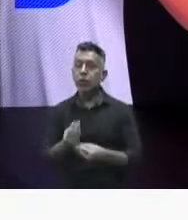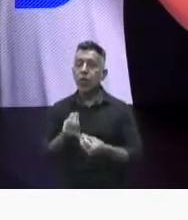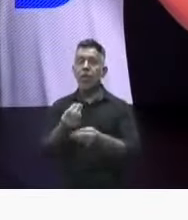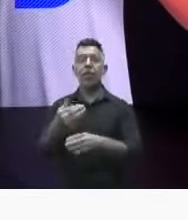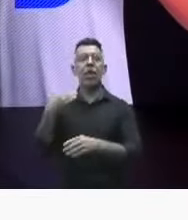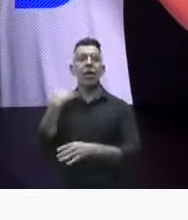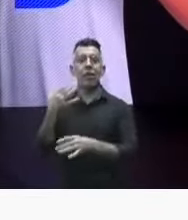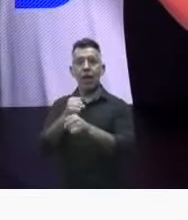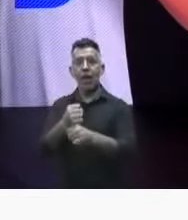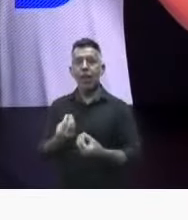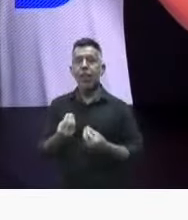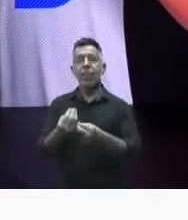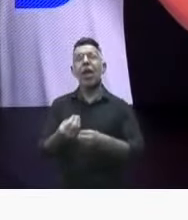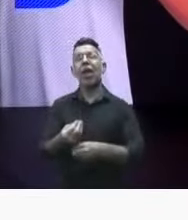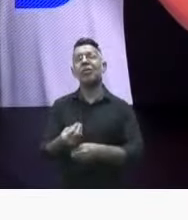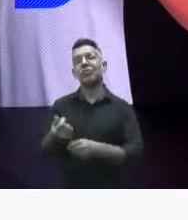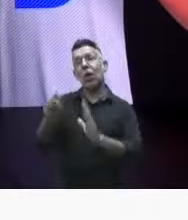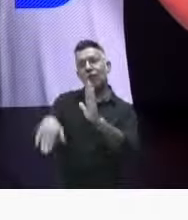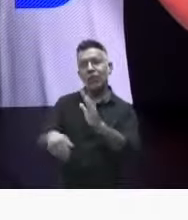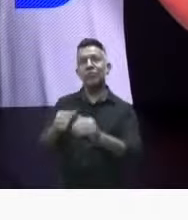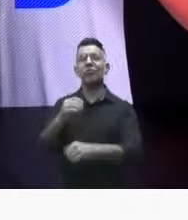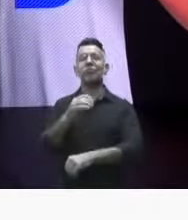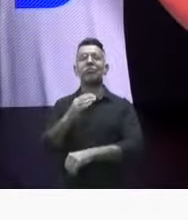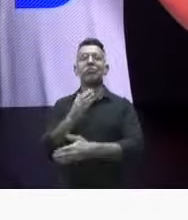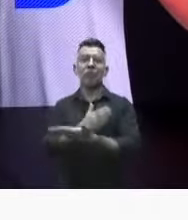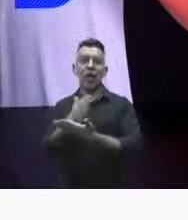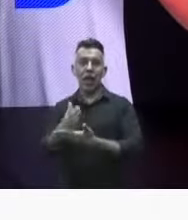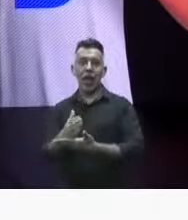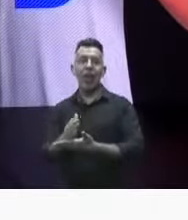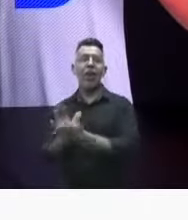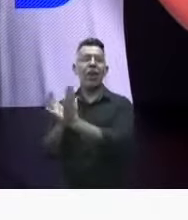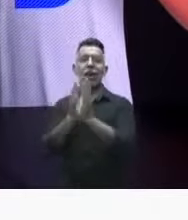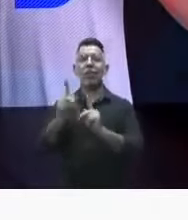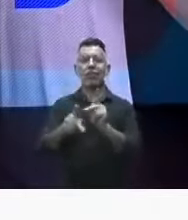bancarização e ofertas de crédito da classe C brasileira.